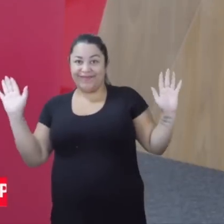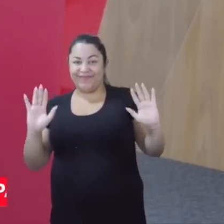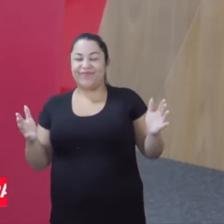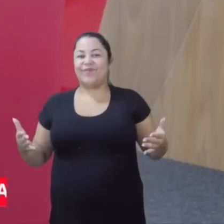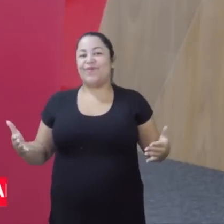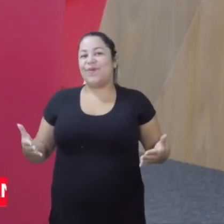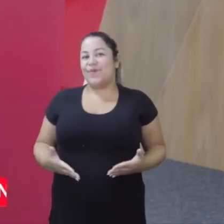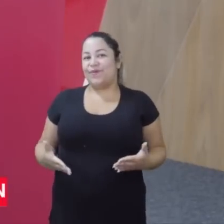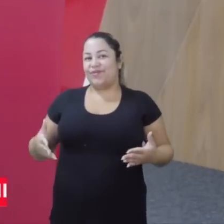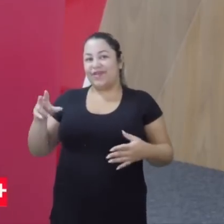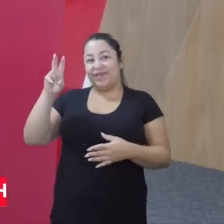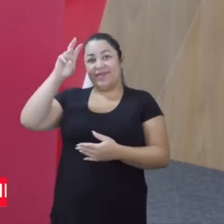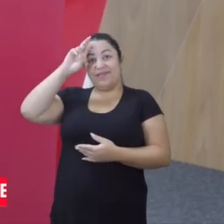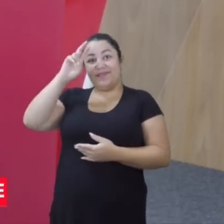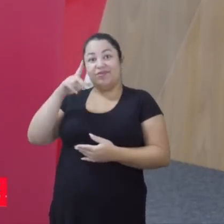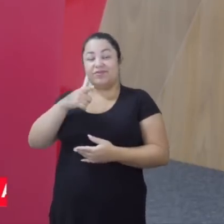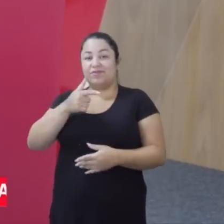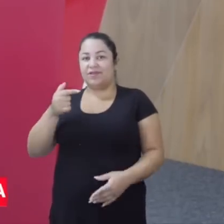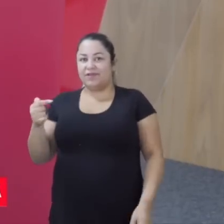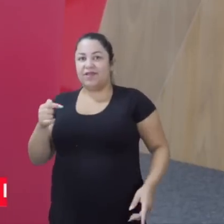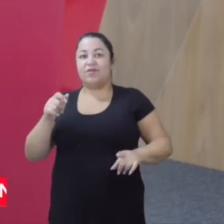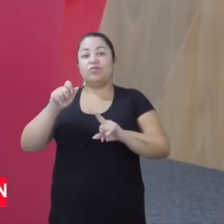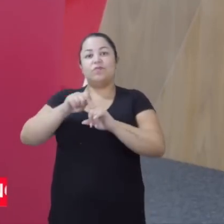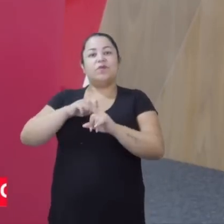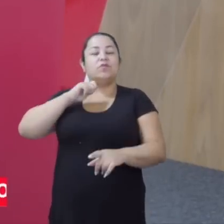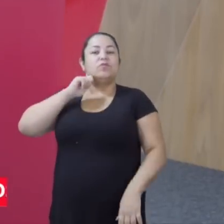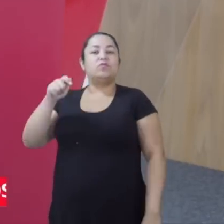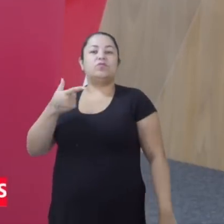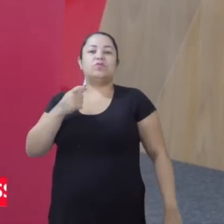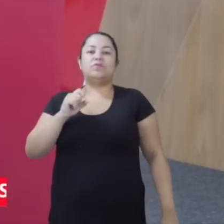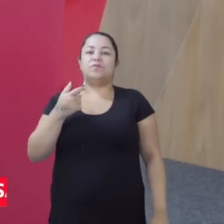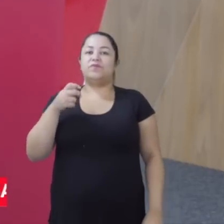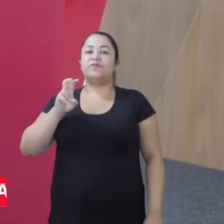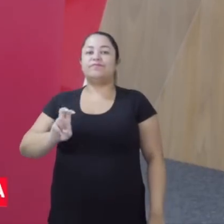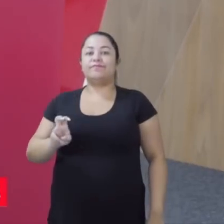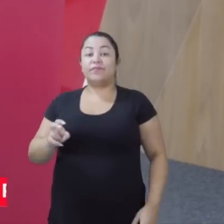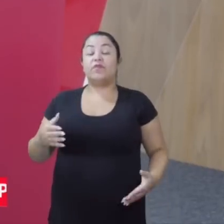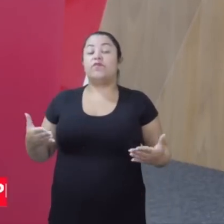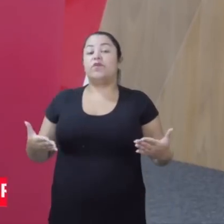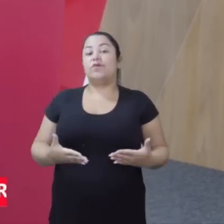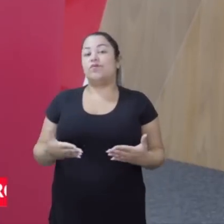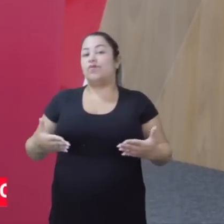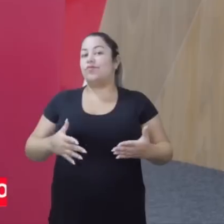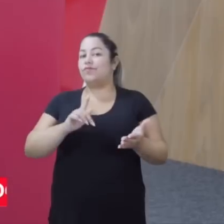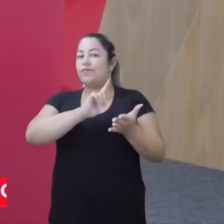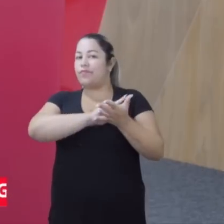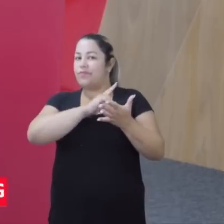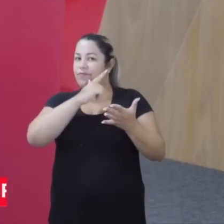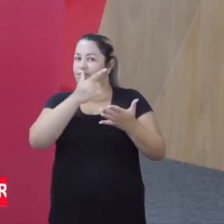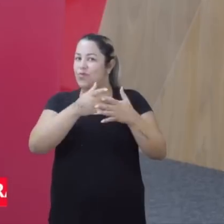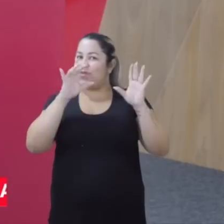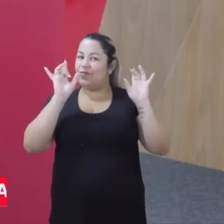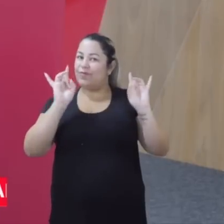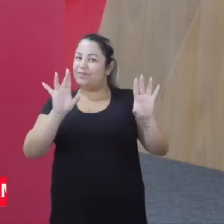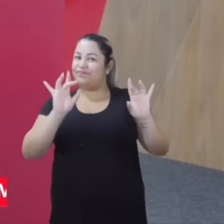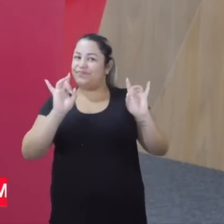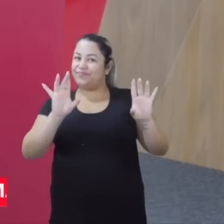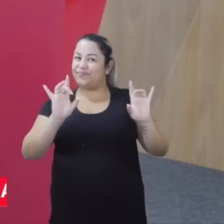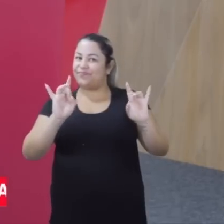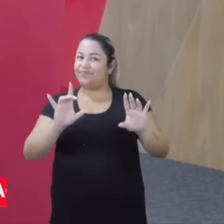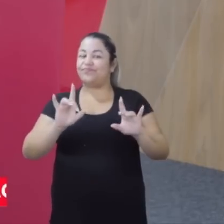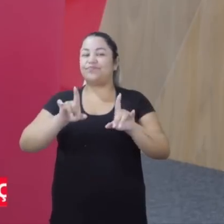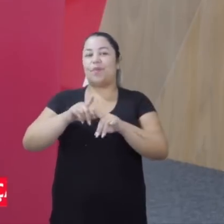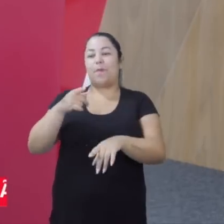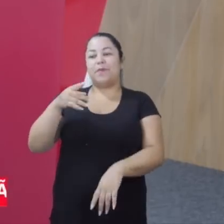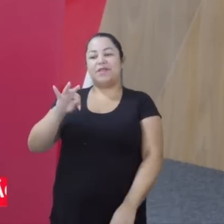Hoje é quinta-feira, 17 de abril de 2025 e você vai ver nessa edição especial do Jornal PT